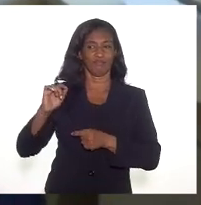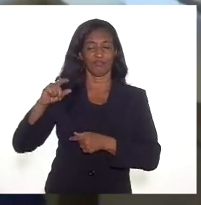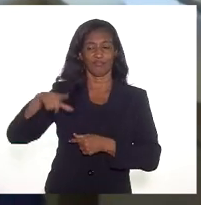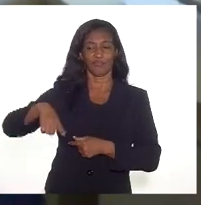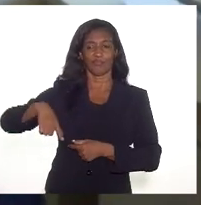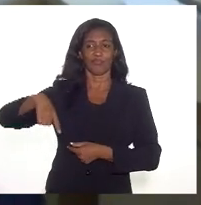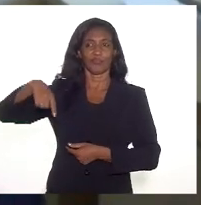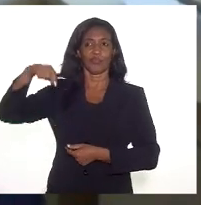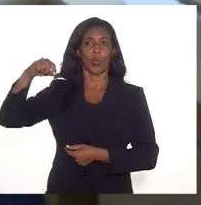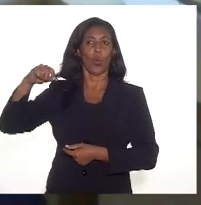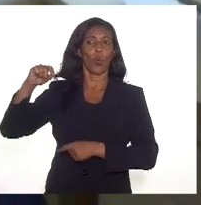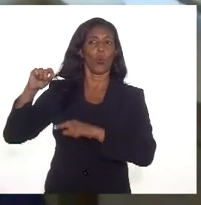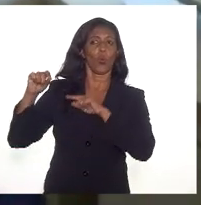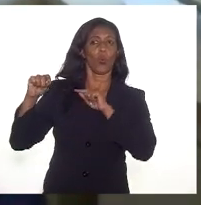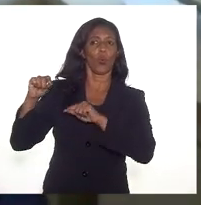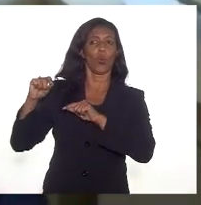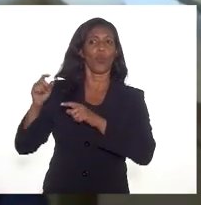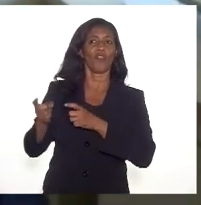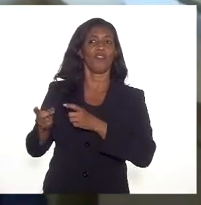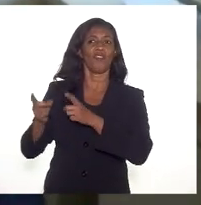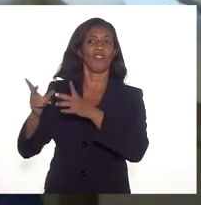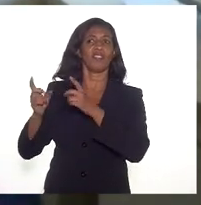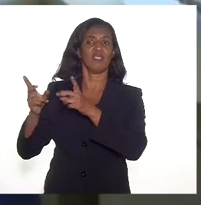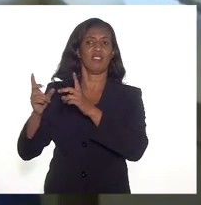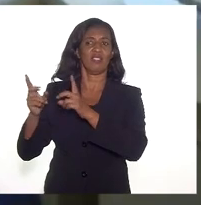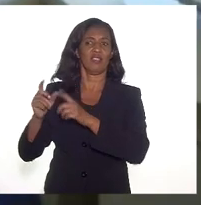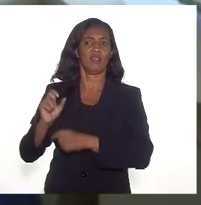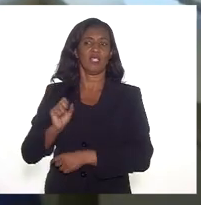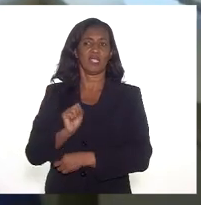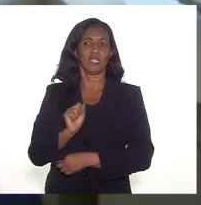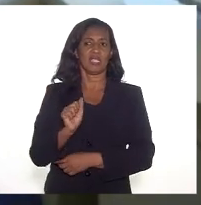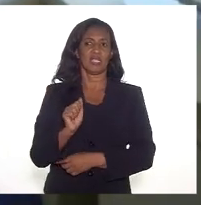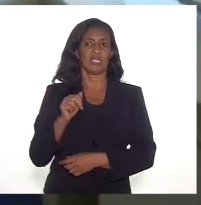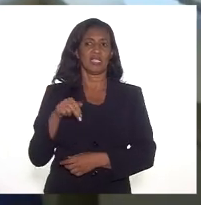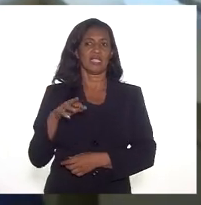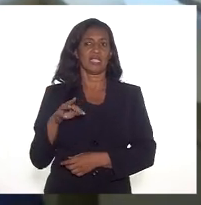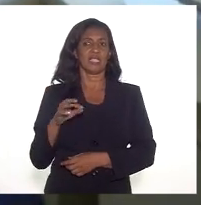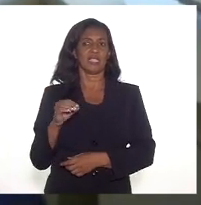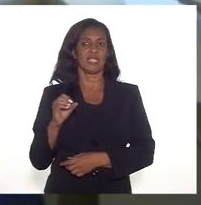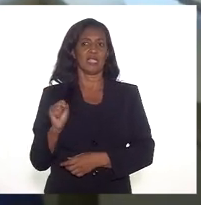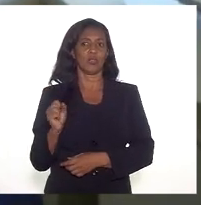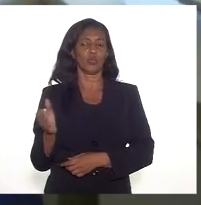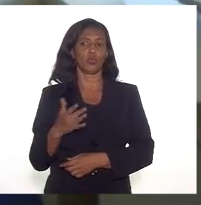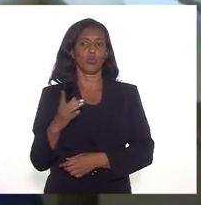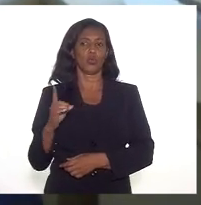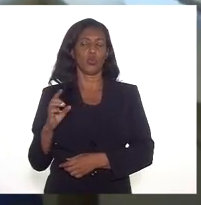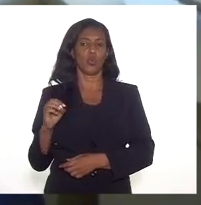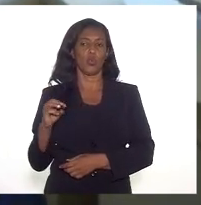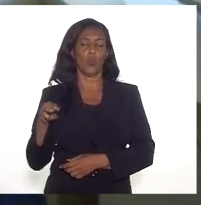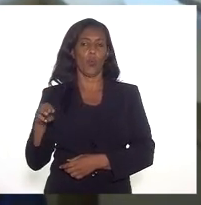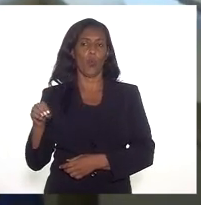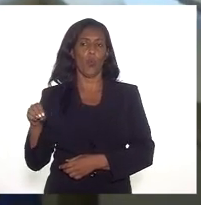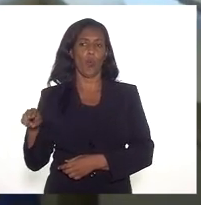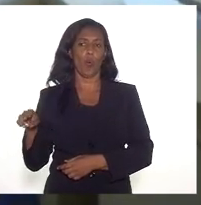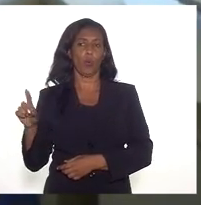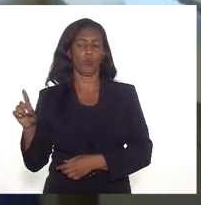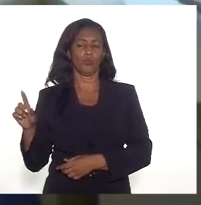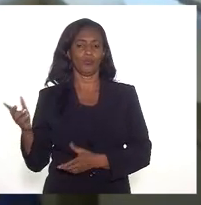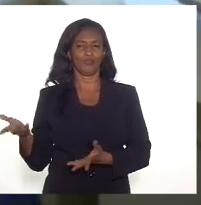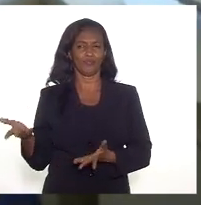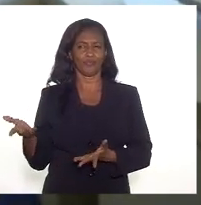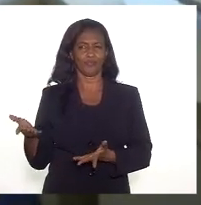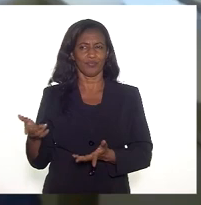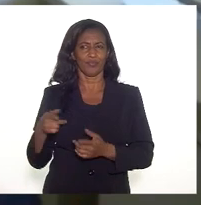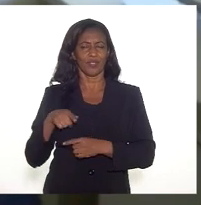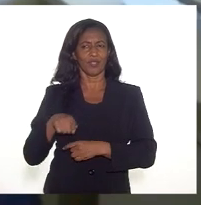aeroporto que ele vai vender, que é o Santos Dumont, e que, por isso, possivelmente, deputado Valdeque Cardeiro,